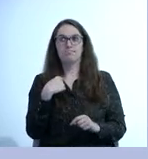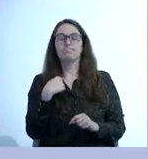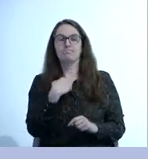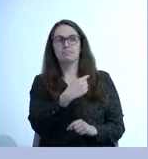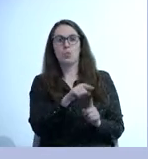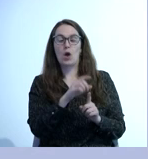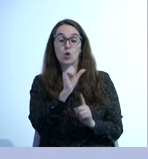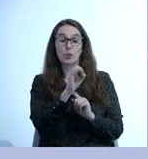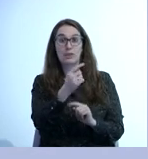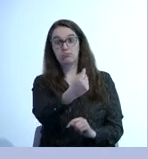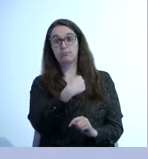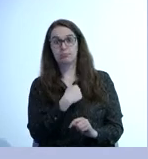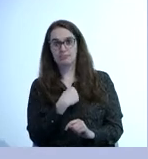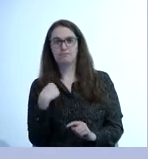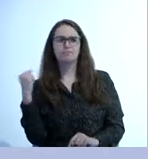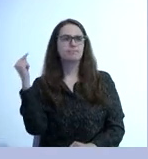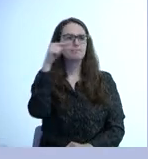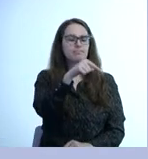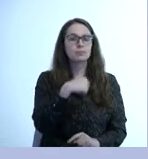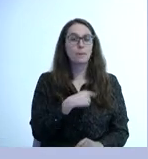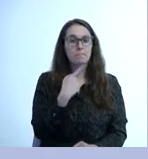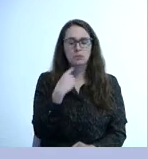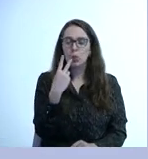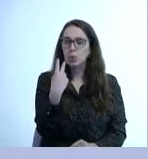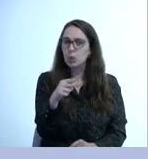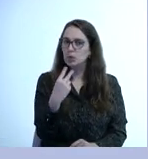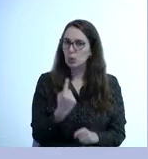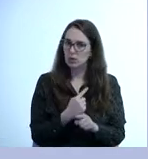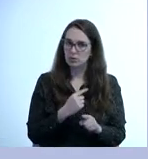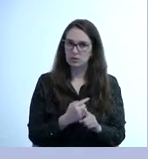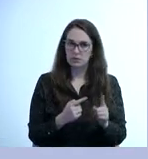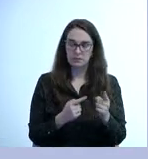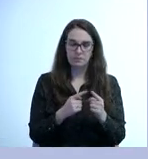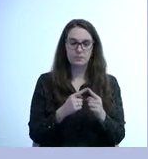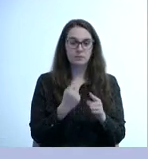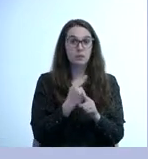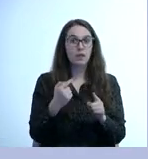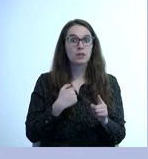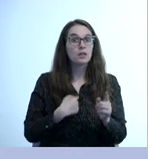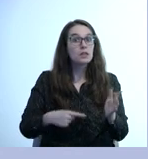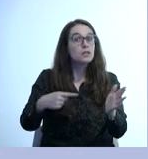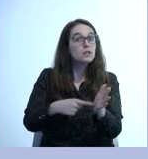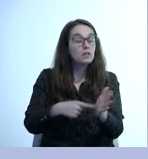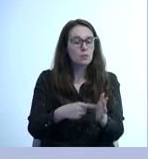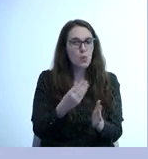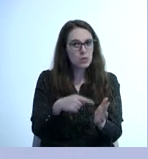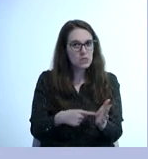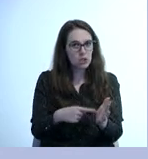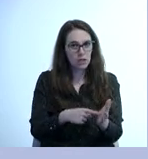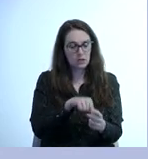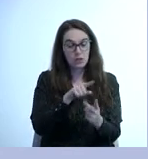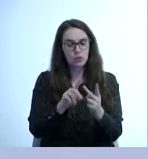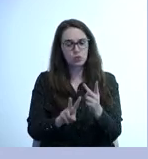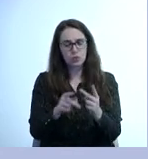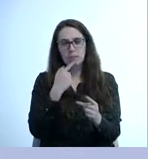percebi duas coisas. Um, que era profundamente exigente, porque me fez exame ao meu traço interrompido a 013. E a segunda é que era